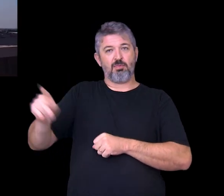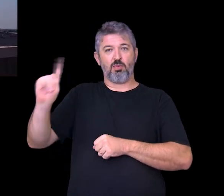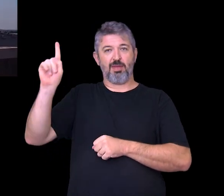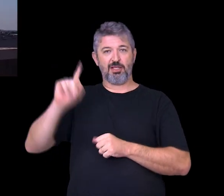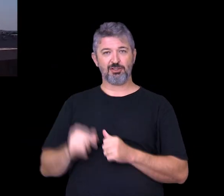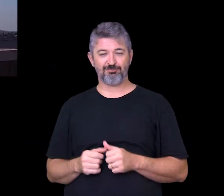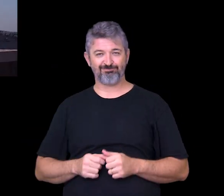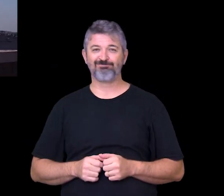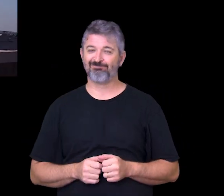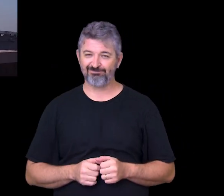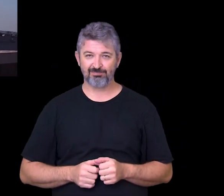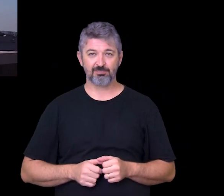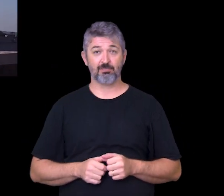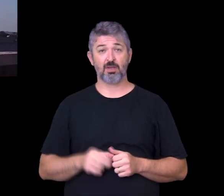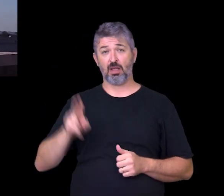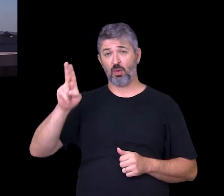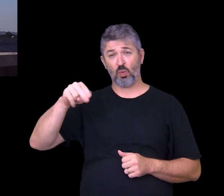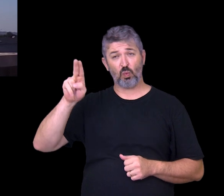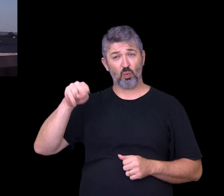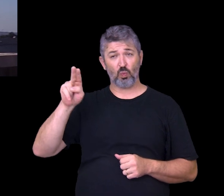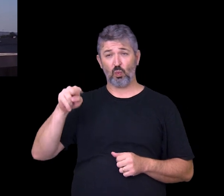E nunca teve uma